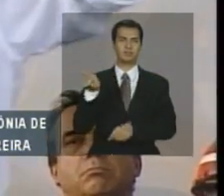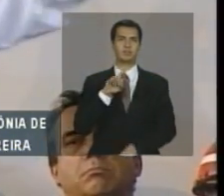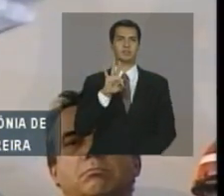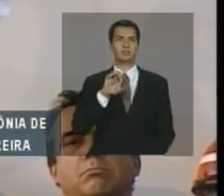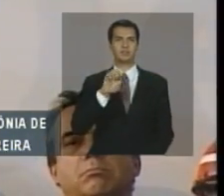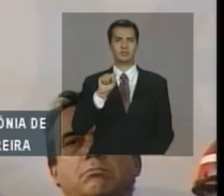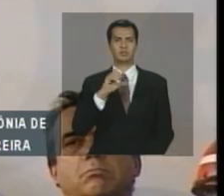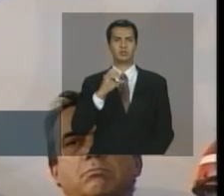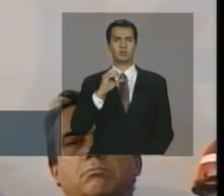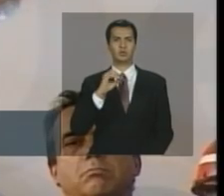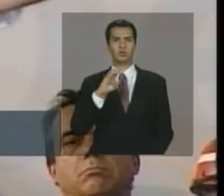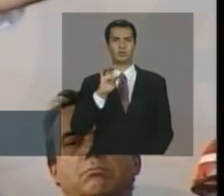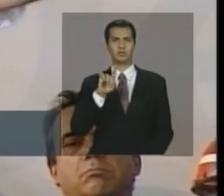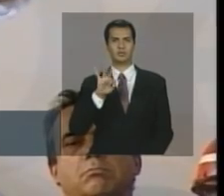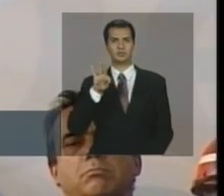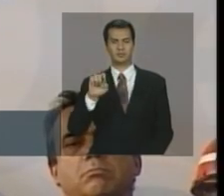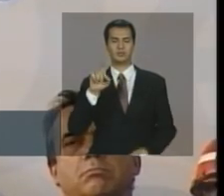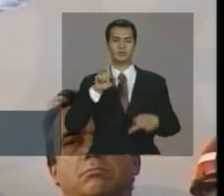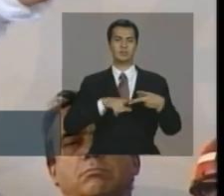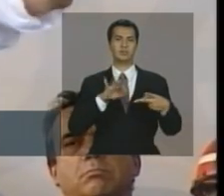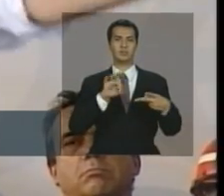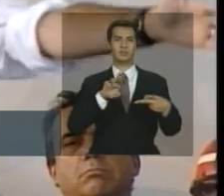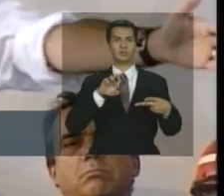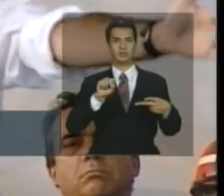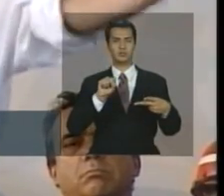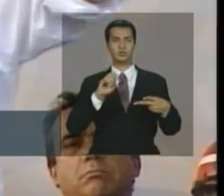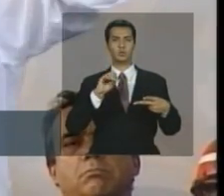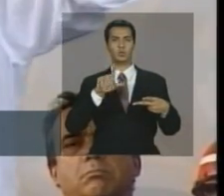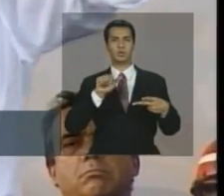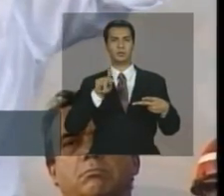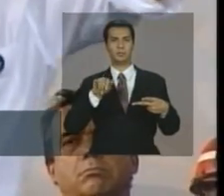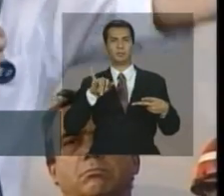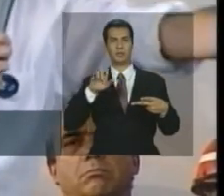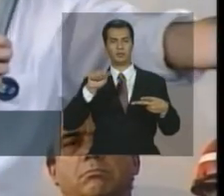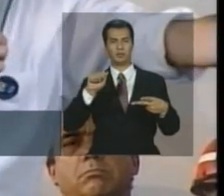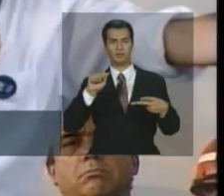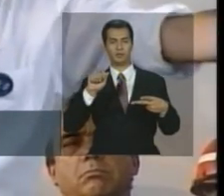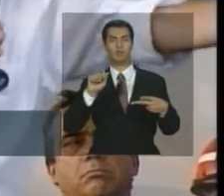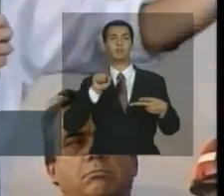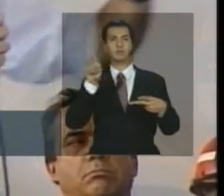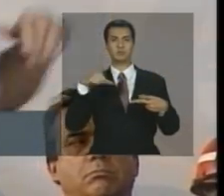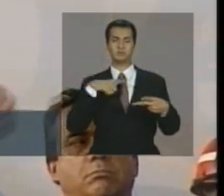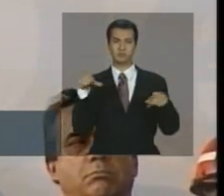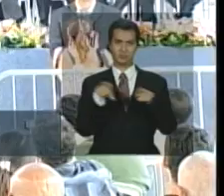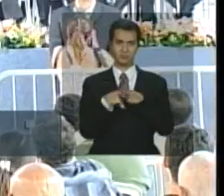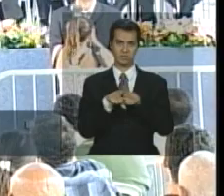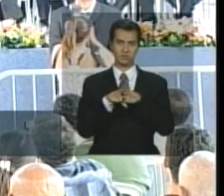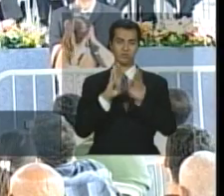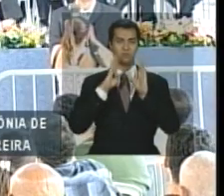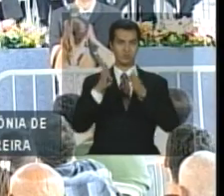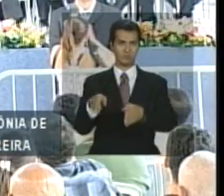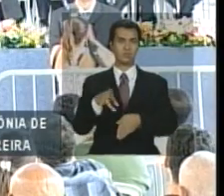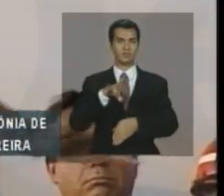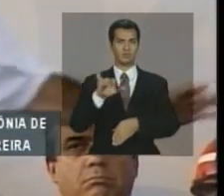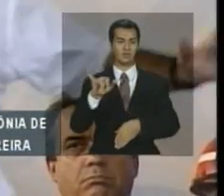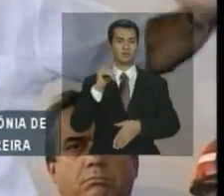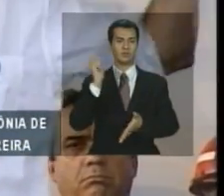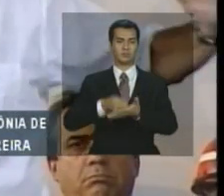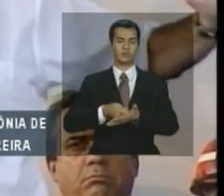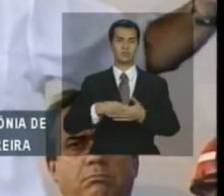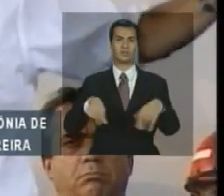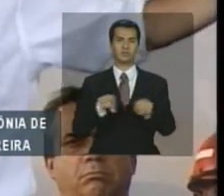a Transolímpica acabou de licitar, vai ser uma concessão pedagiada na área de viária. Bom, vamos